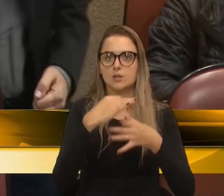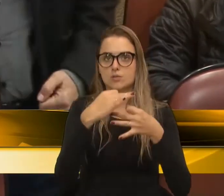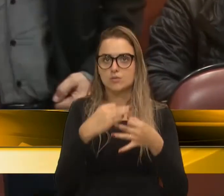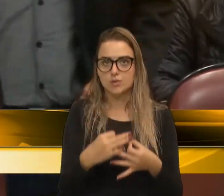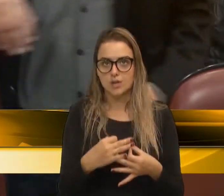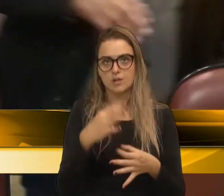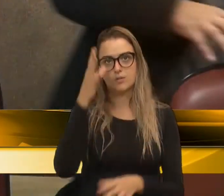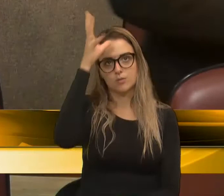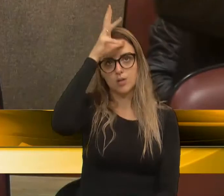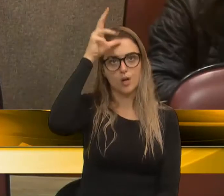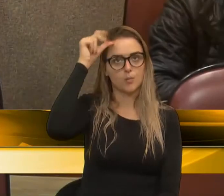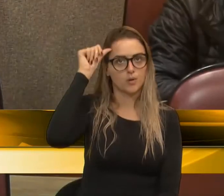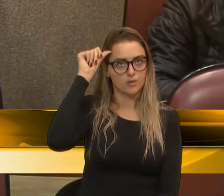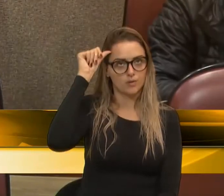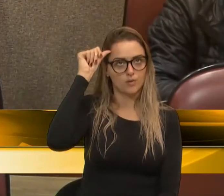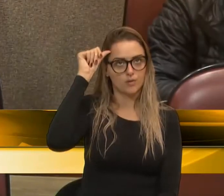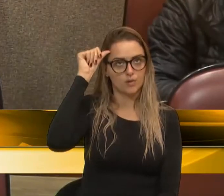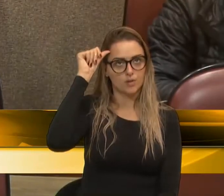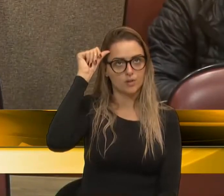Executivo, naquilo que for